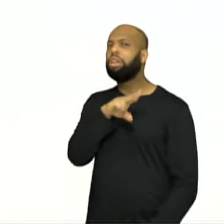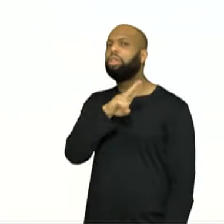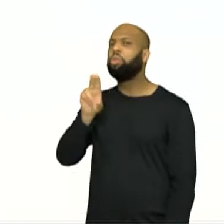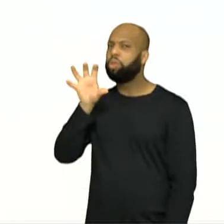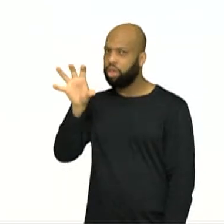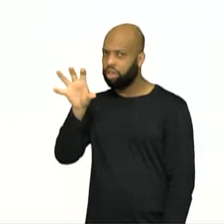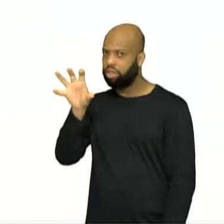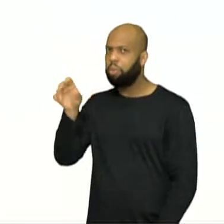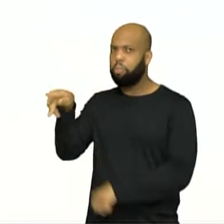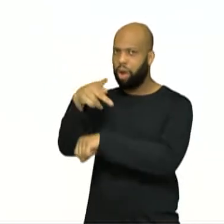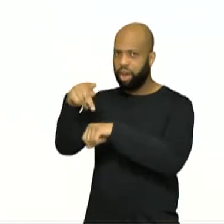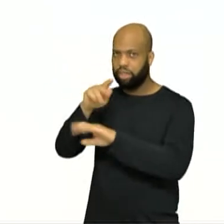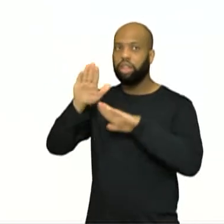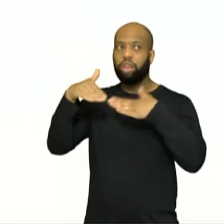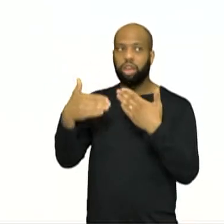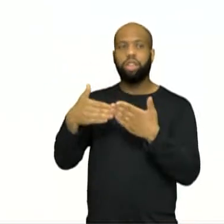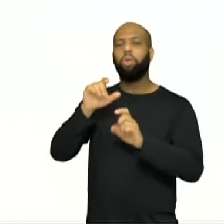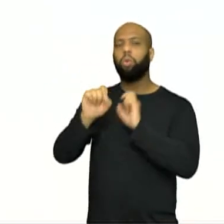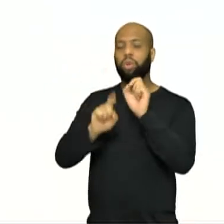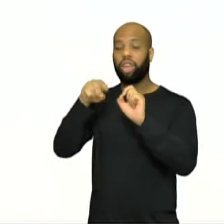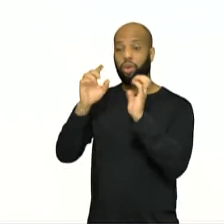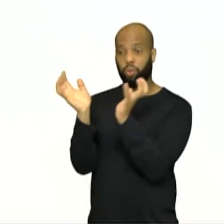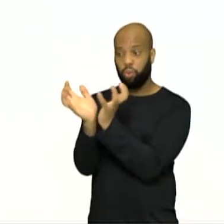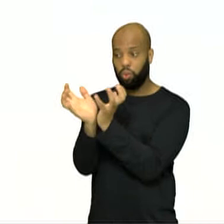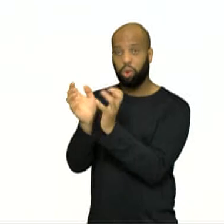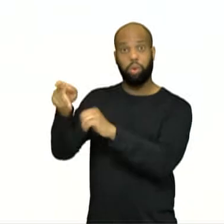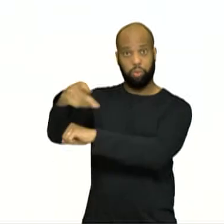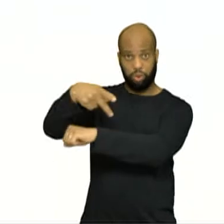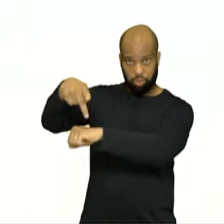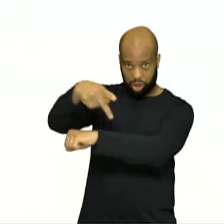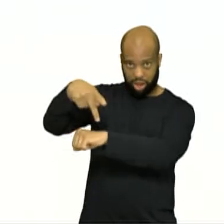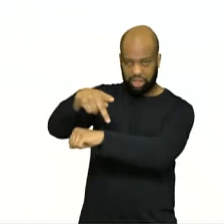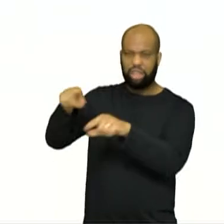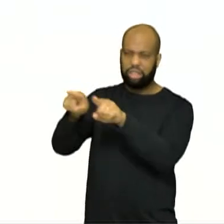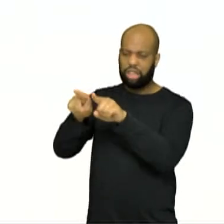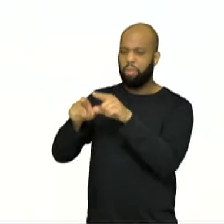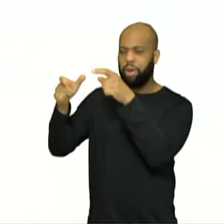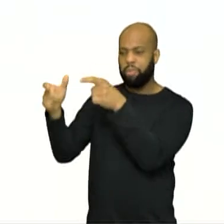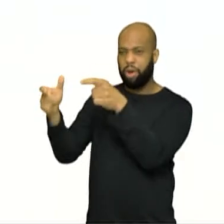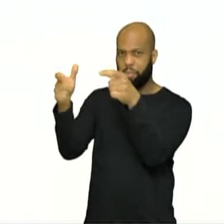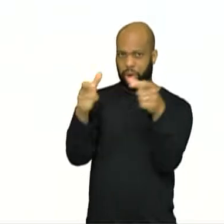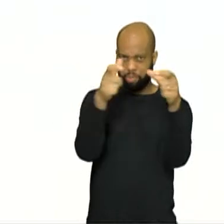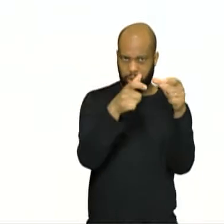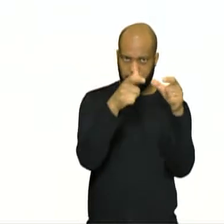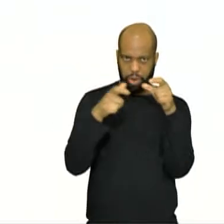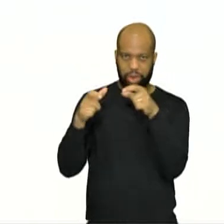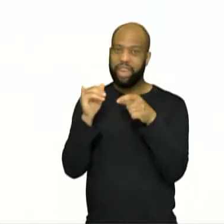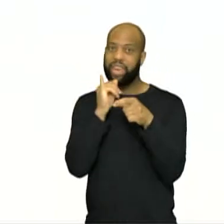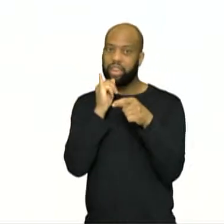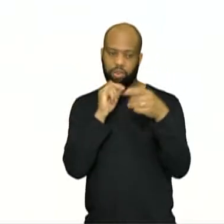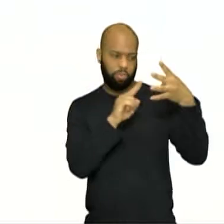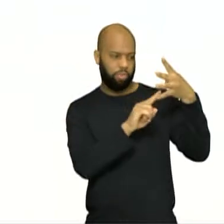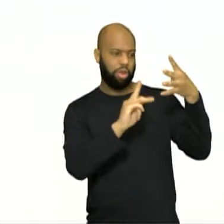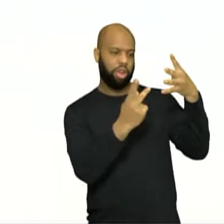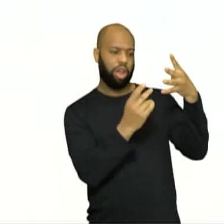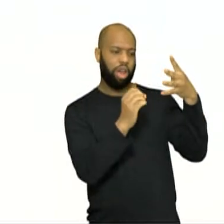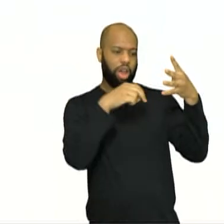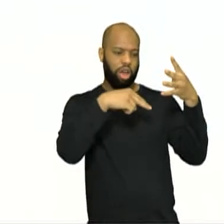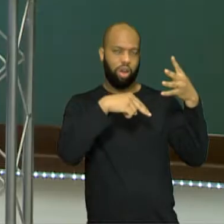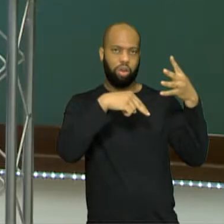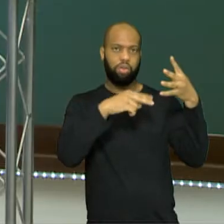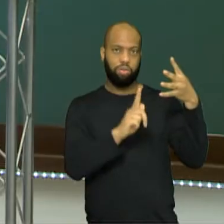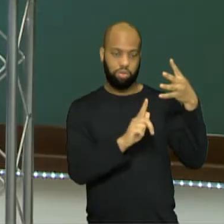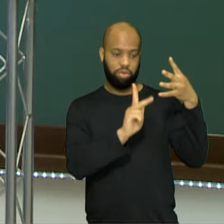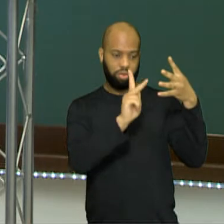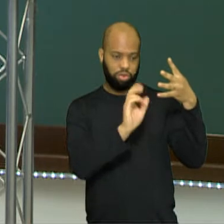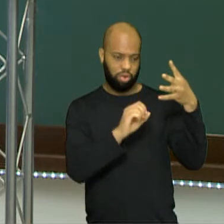chamados? Bem, tigres asiáticos é um conjunto de países e localidades, que inclui Hong Kong, em que você destaca